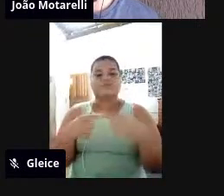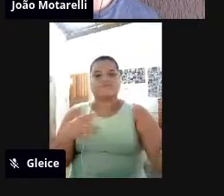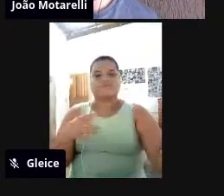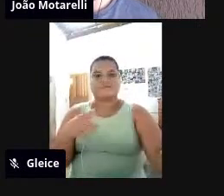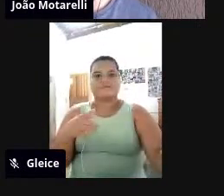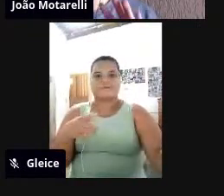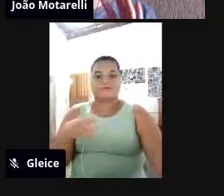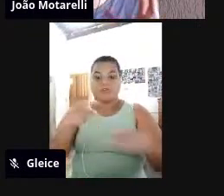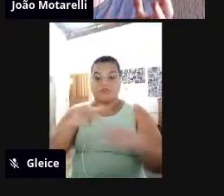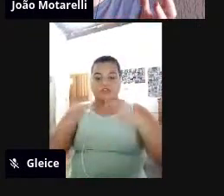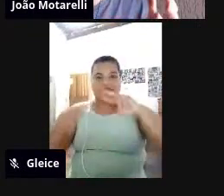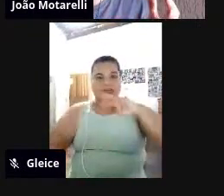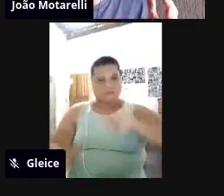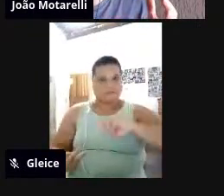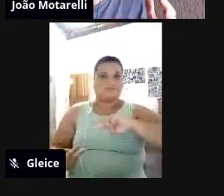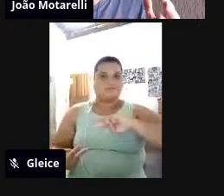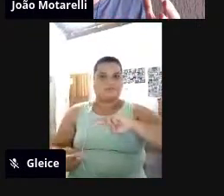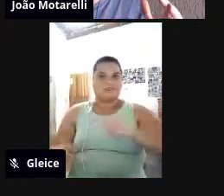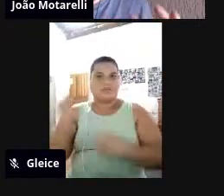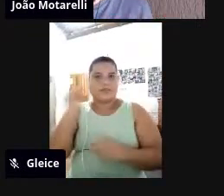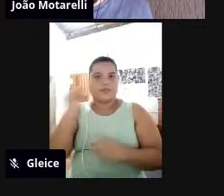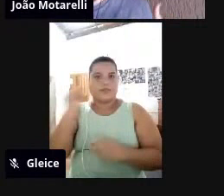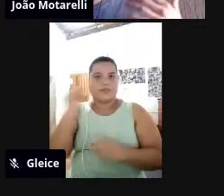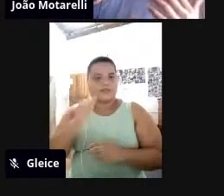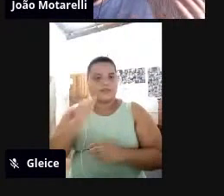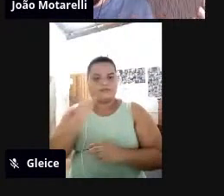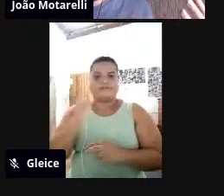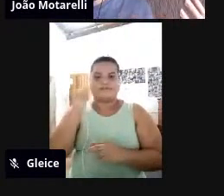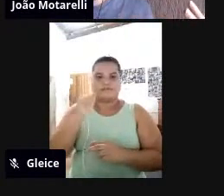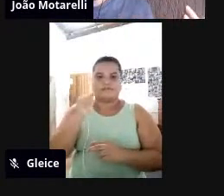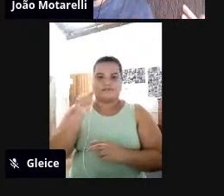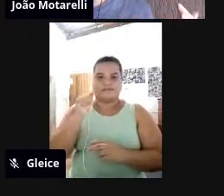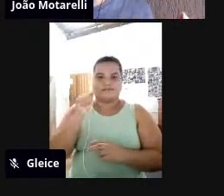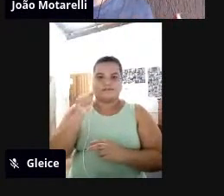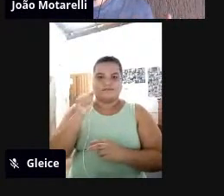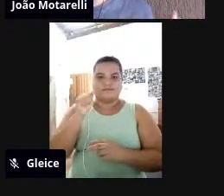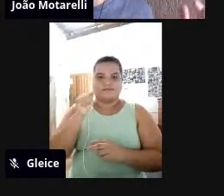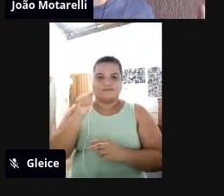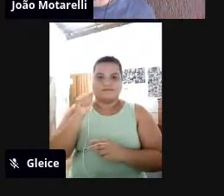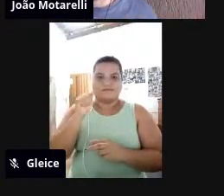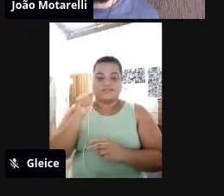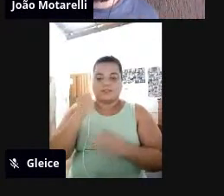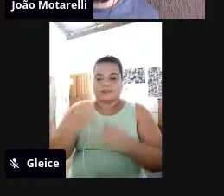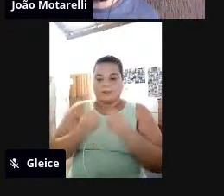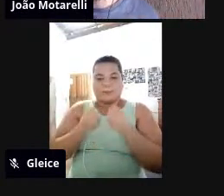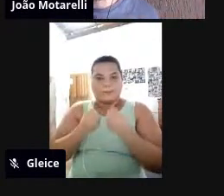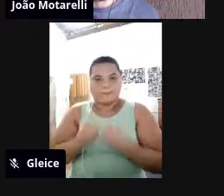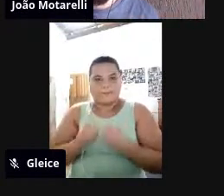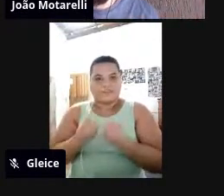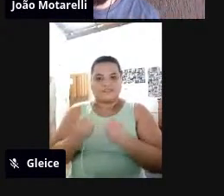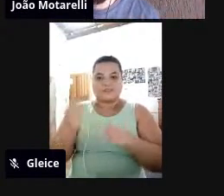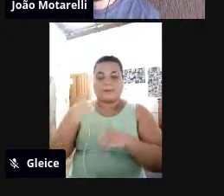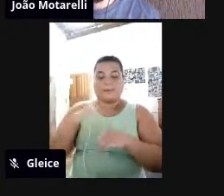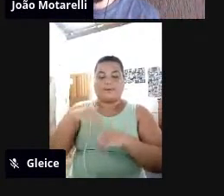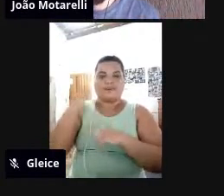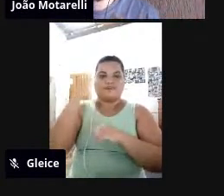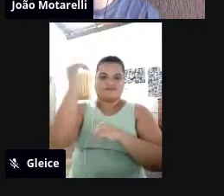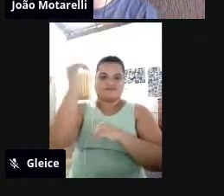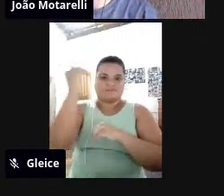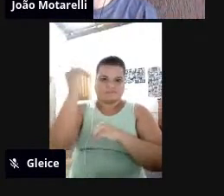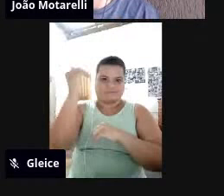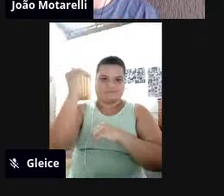geneticamente a mulher ela é projetada para ter maior percentual de gordura do que o homem por conta